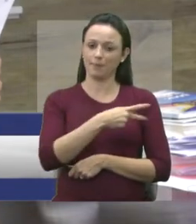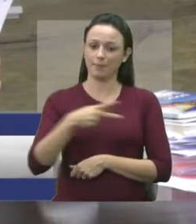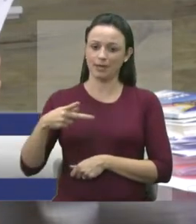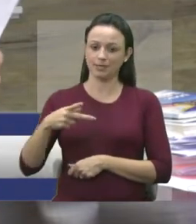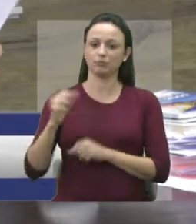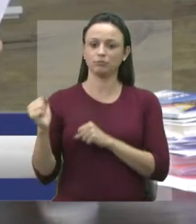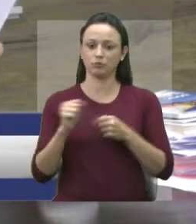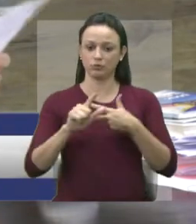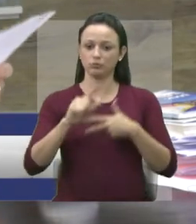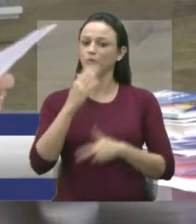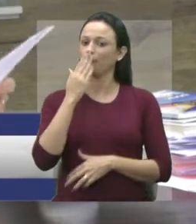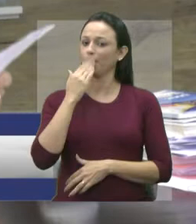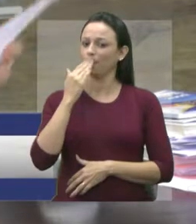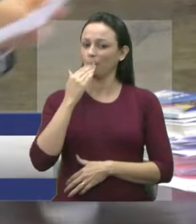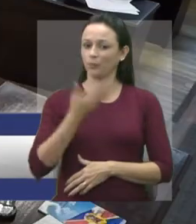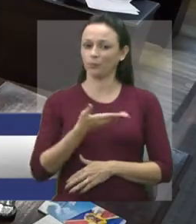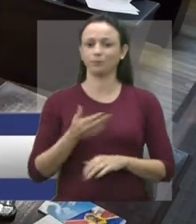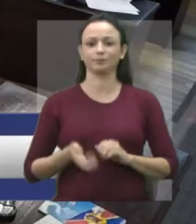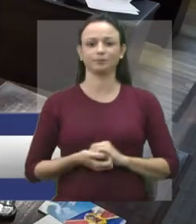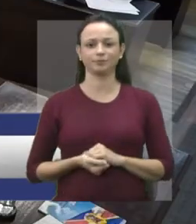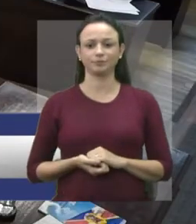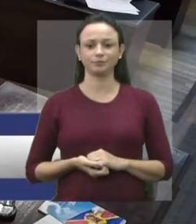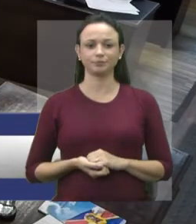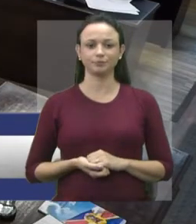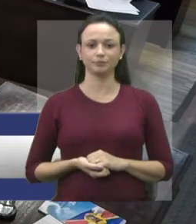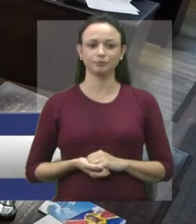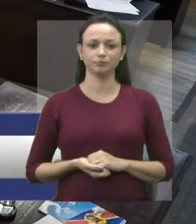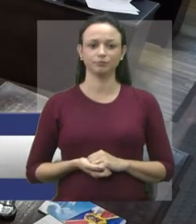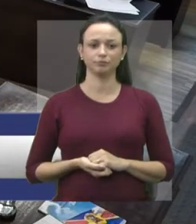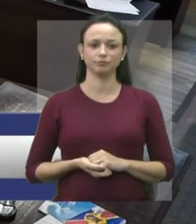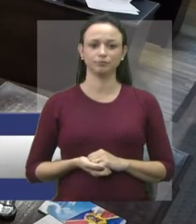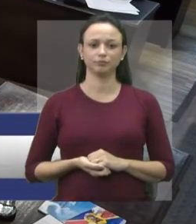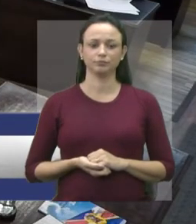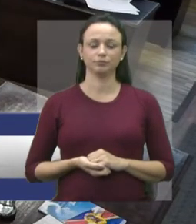Poder Legislativo de Jaú.